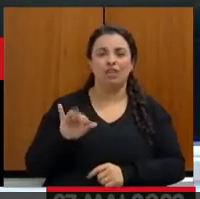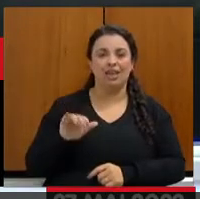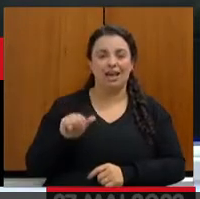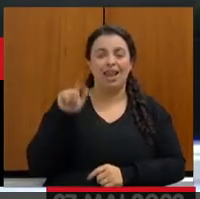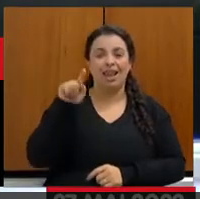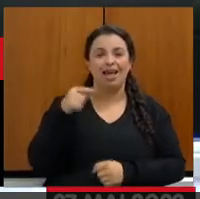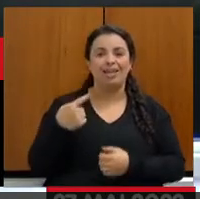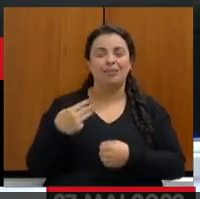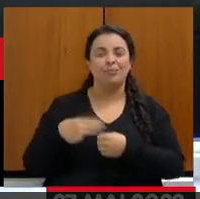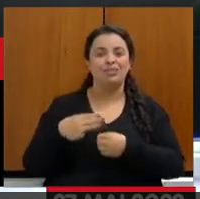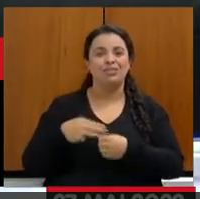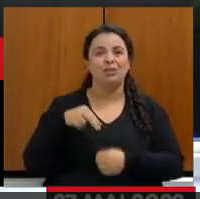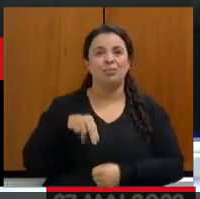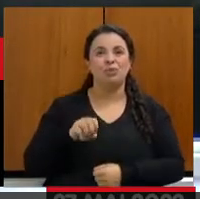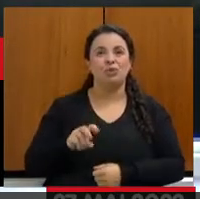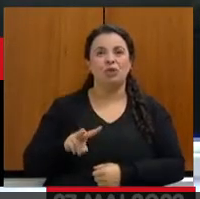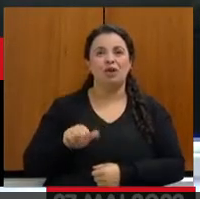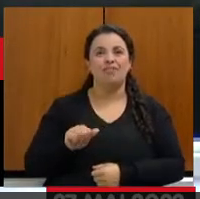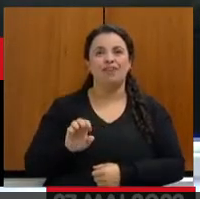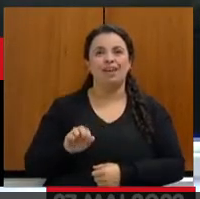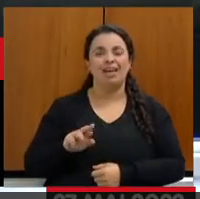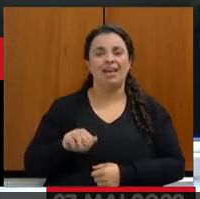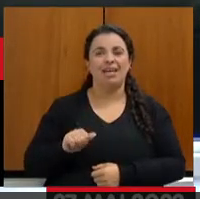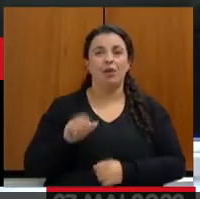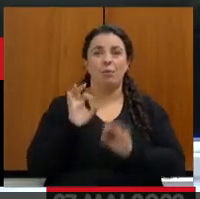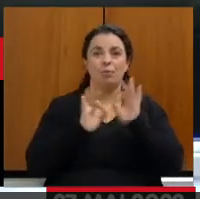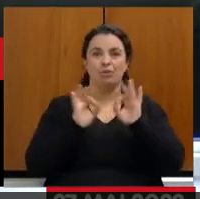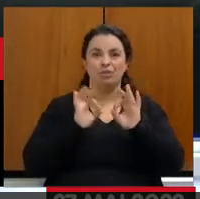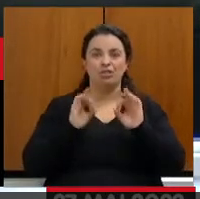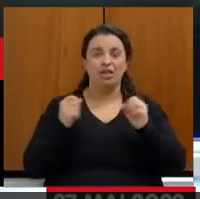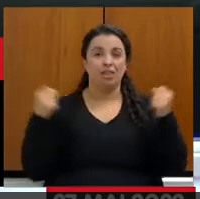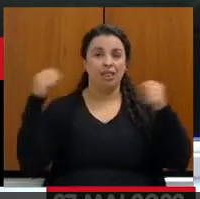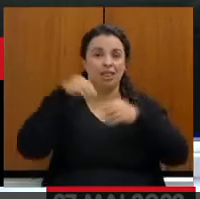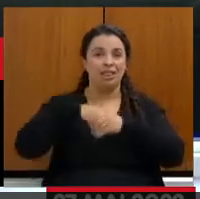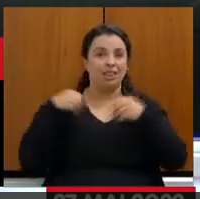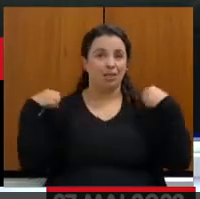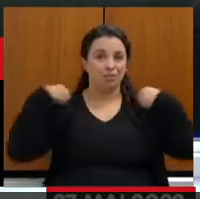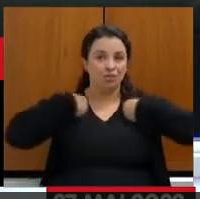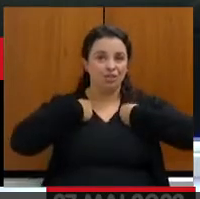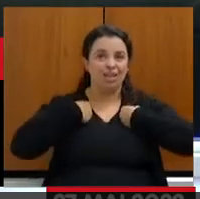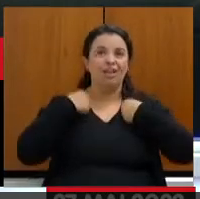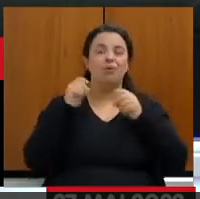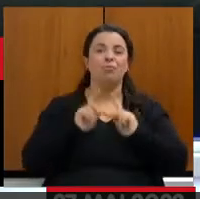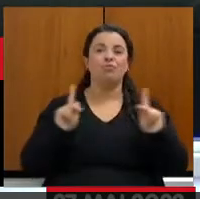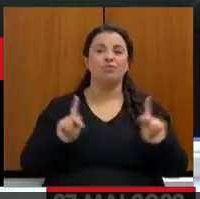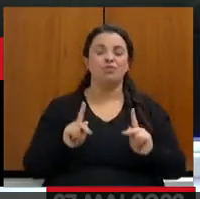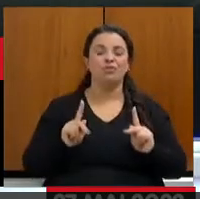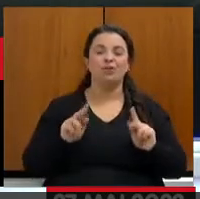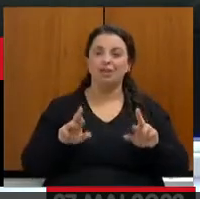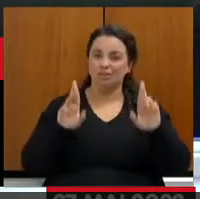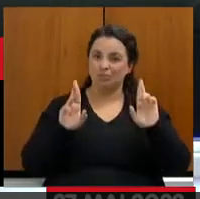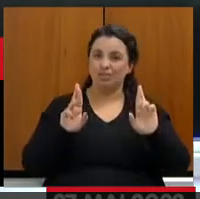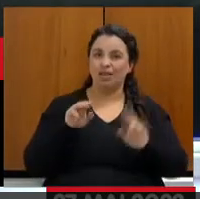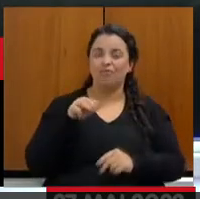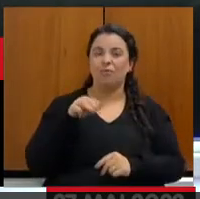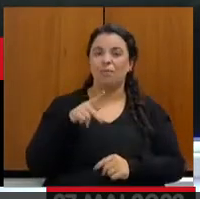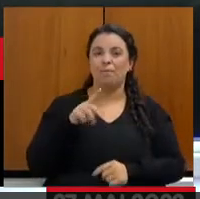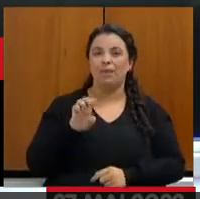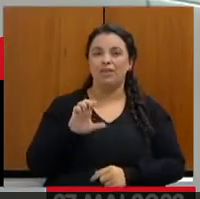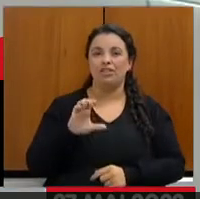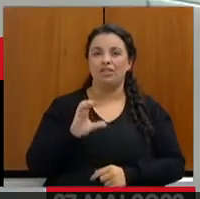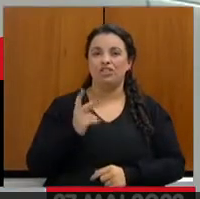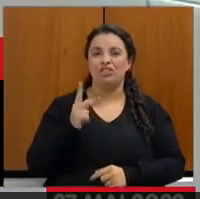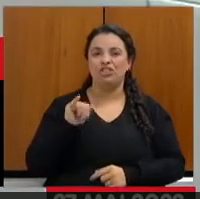projeto na mochila mandar um abraço aqui do professor Pechincha que vem desenvolvendo esse trabalho belíssimo lá muito obrigado viu